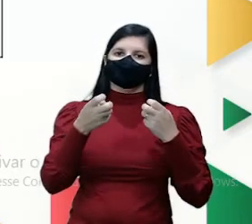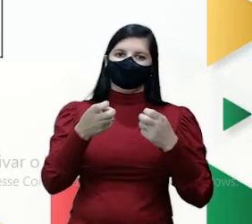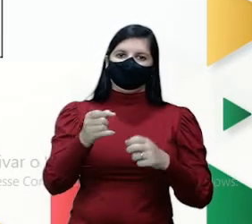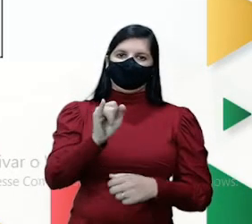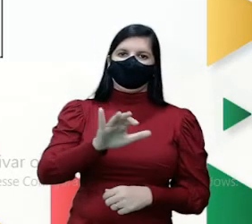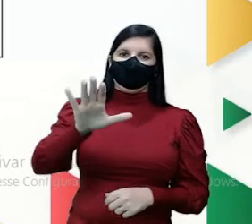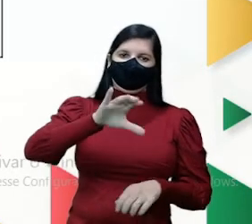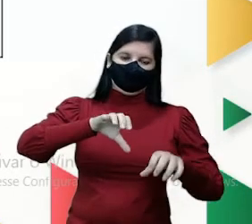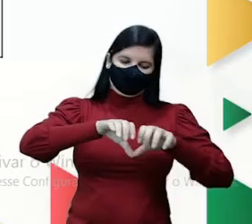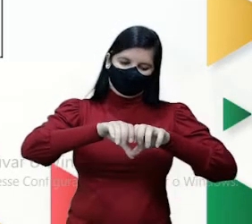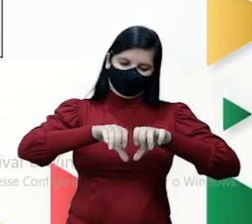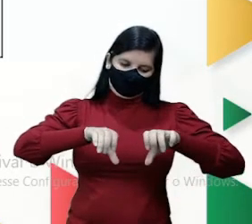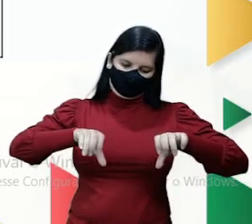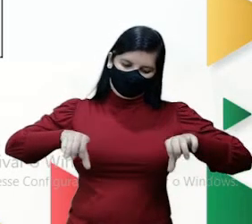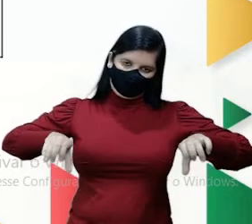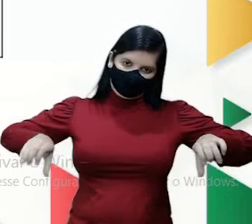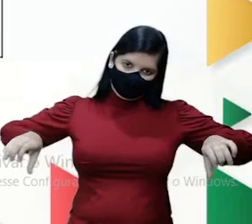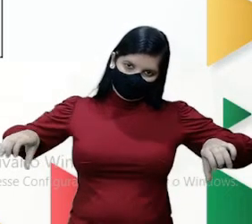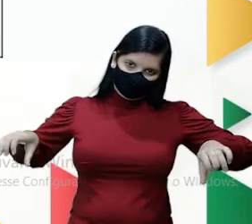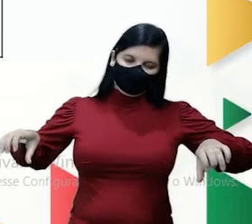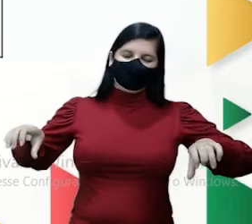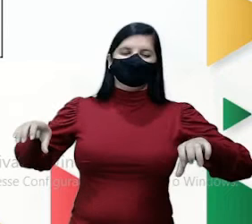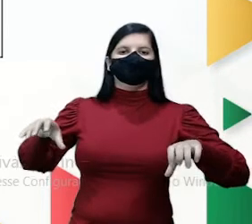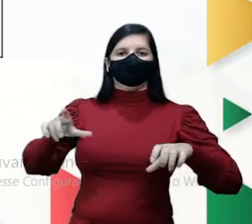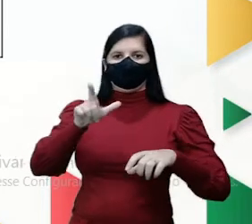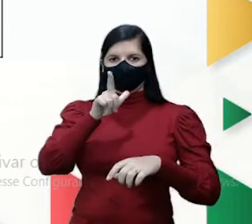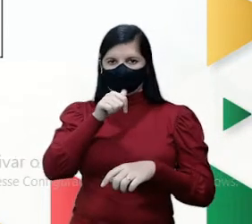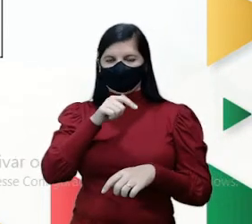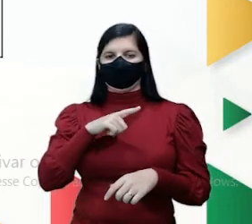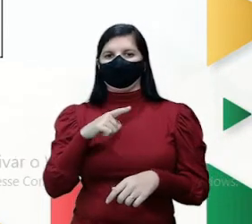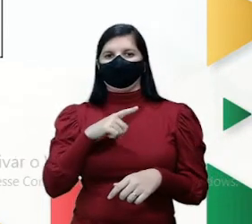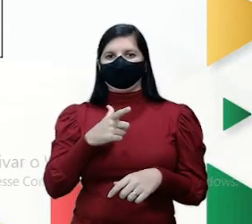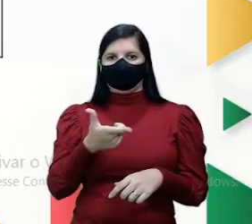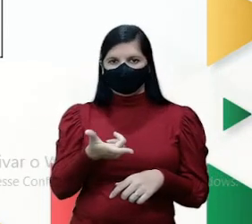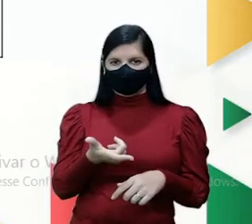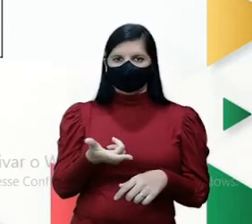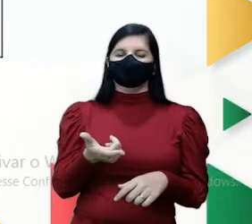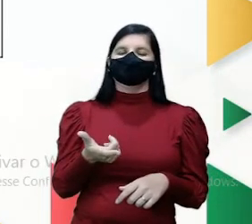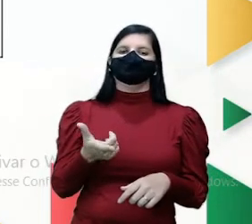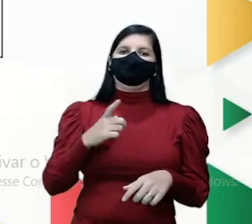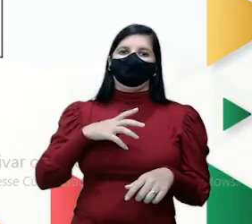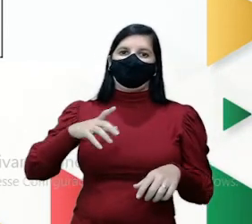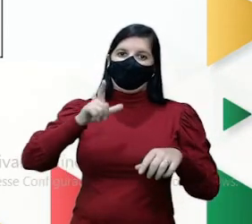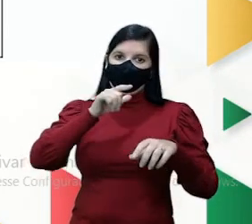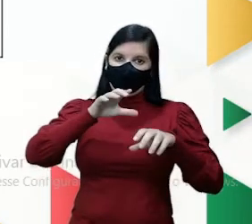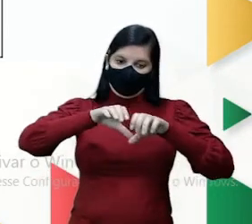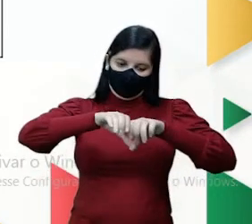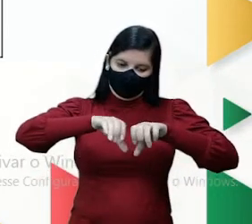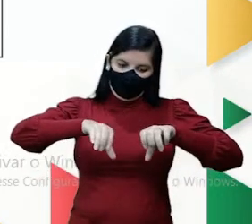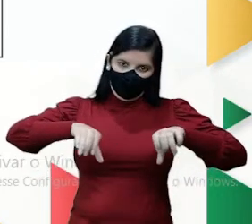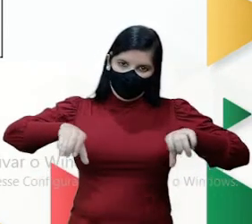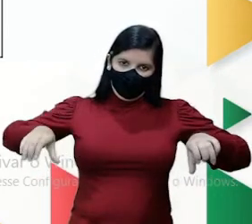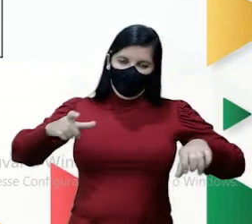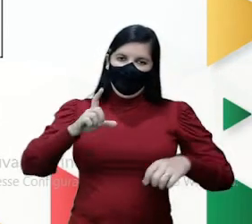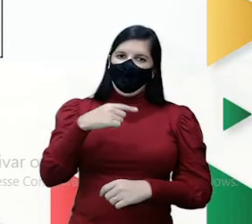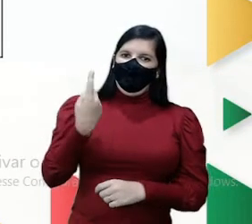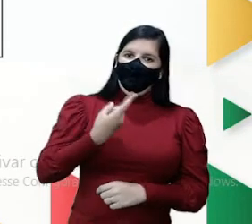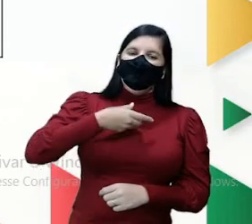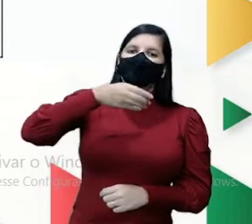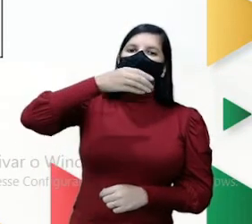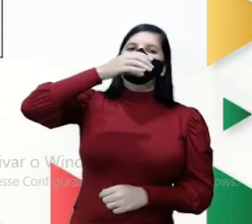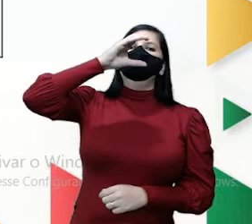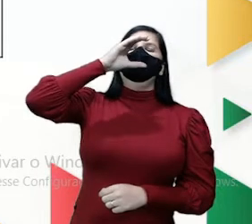uma tubulação que está indo lá no reservatório de água. Isso mesmo, galerinha. A água que consumimos, ela